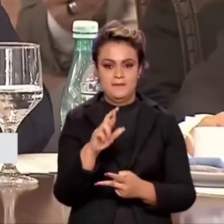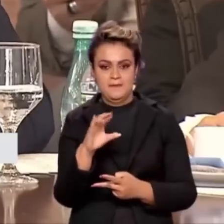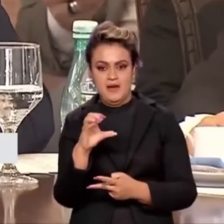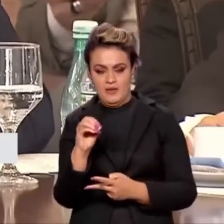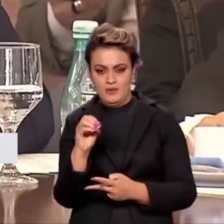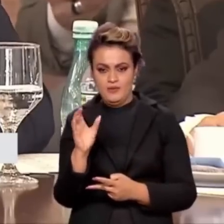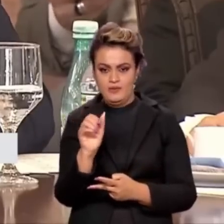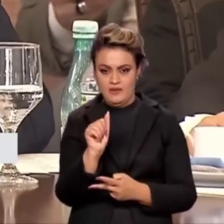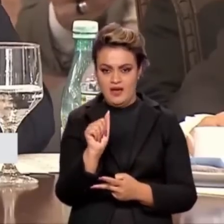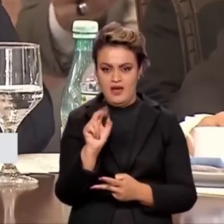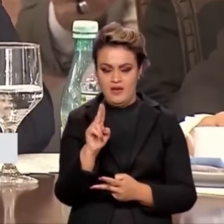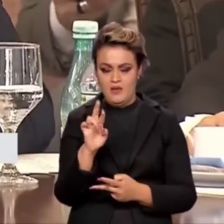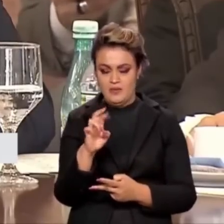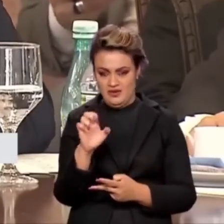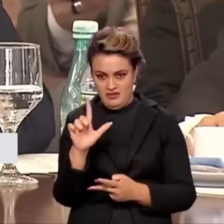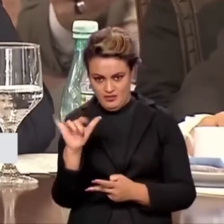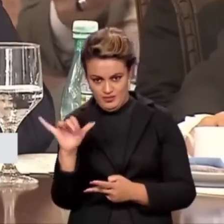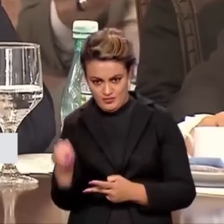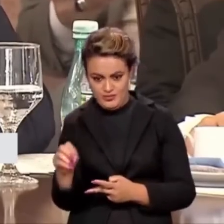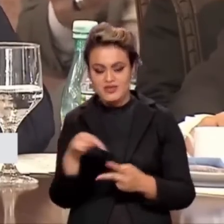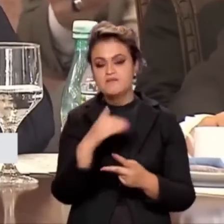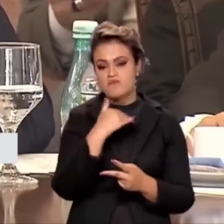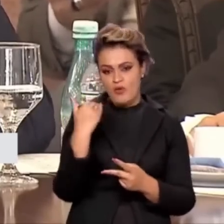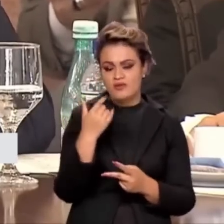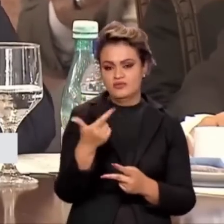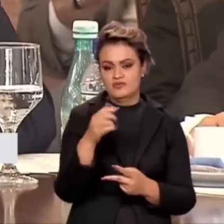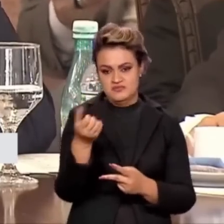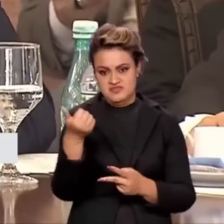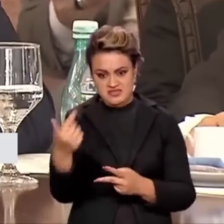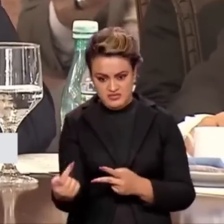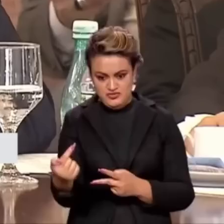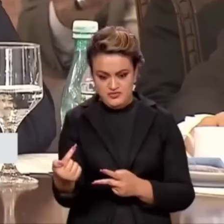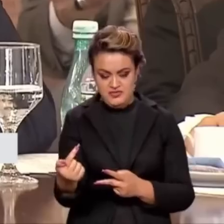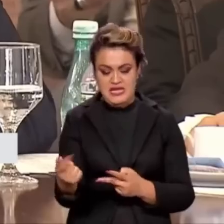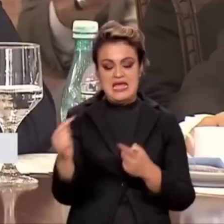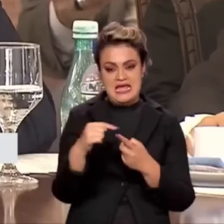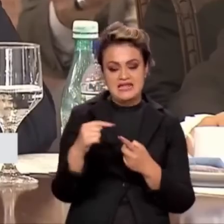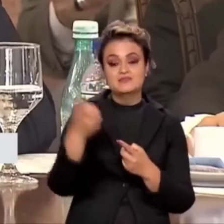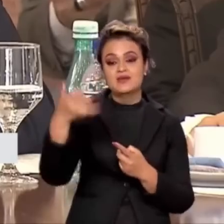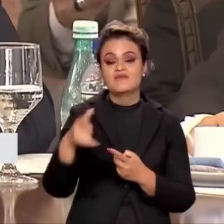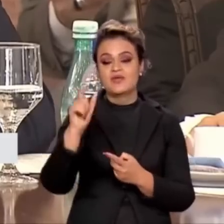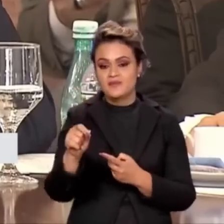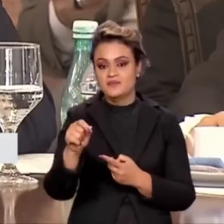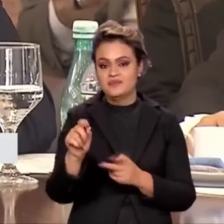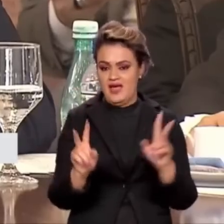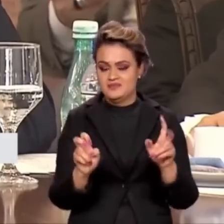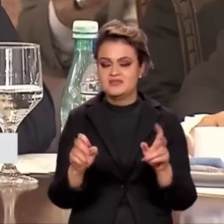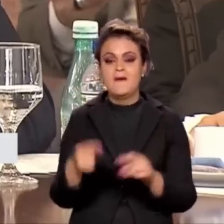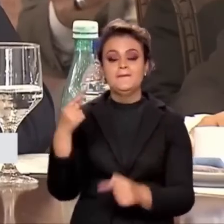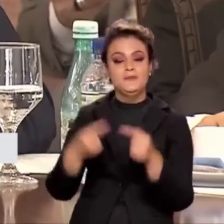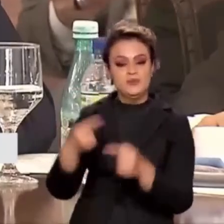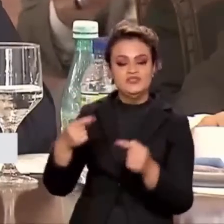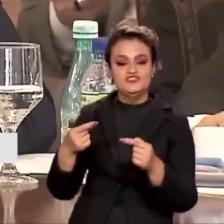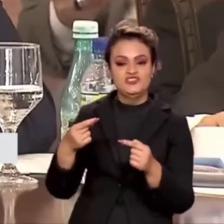e dirigente do Partido dos Trabalhadores, falecido em 2017, que dizia: a política